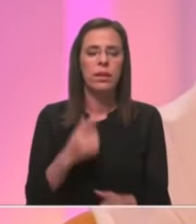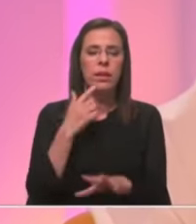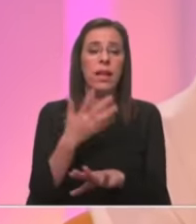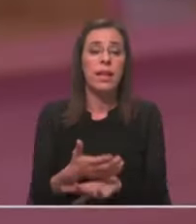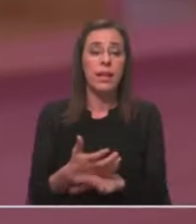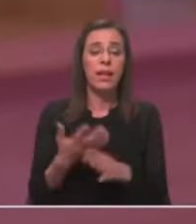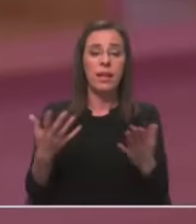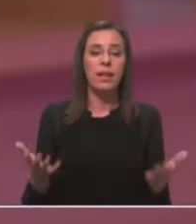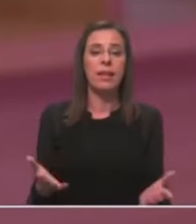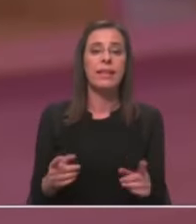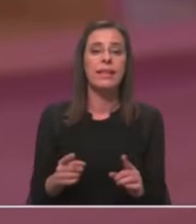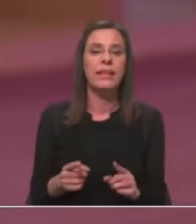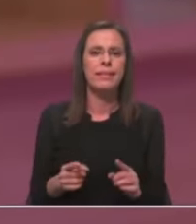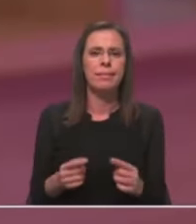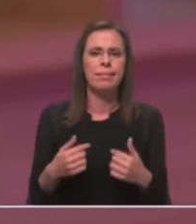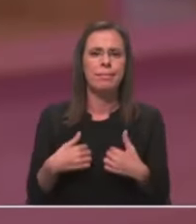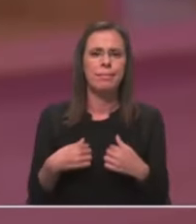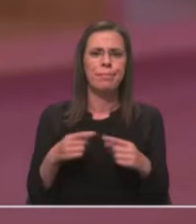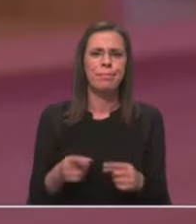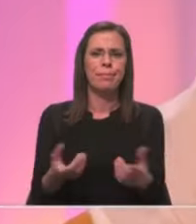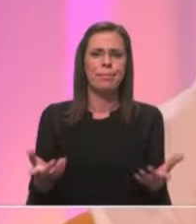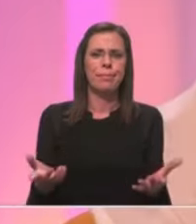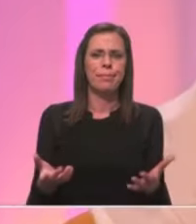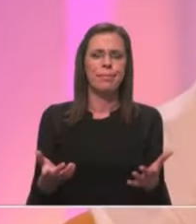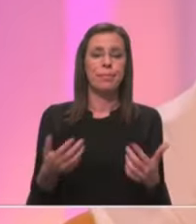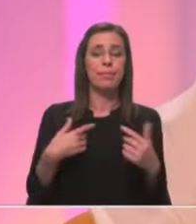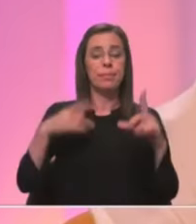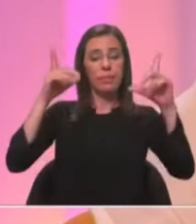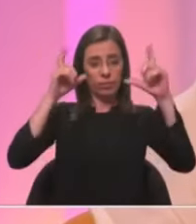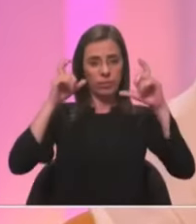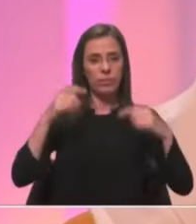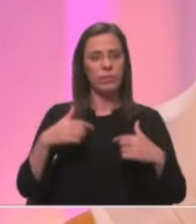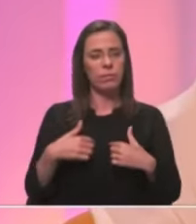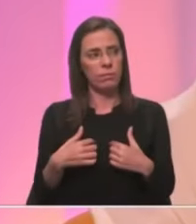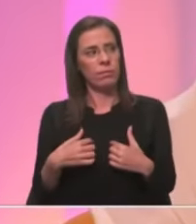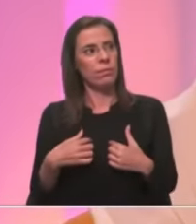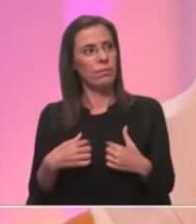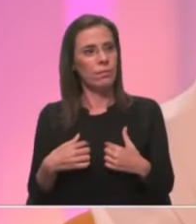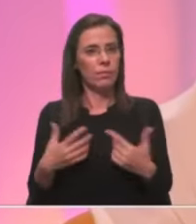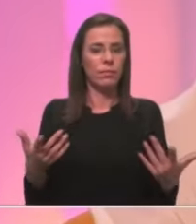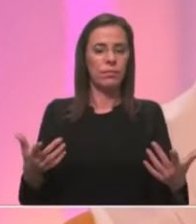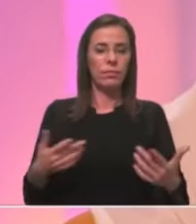gravado E eu aí fiquei estávamos a tirar fotografia fiquei que que nem tive resposta